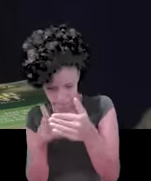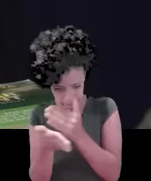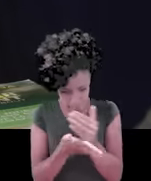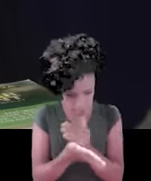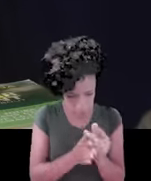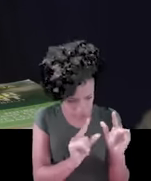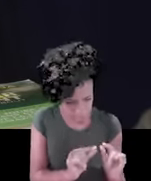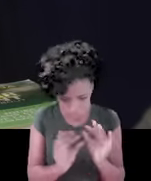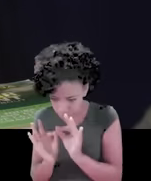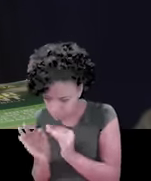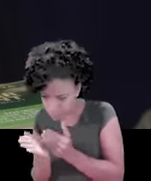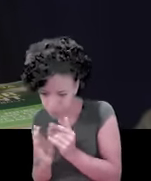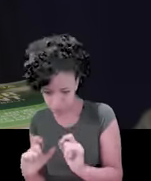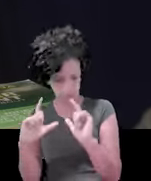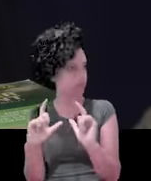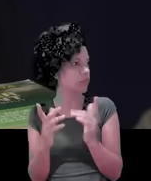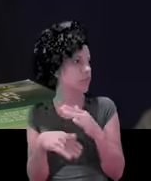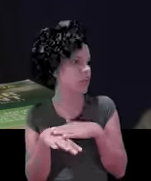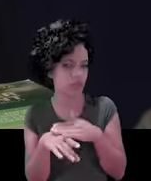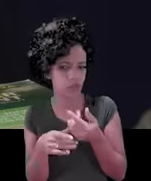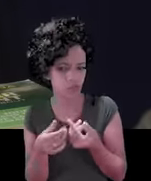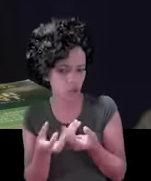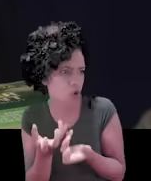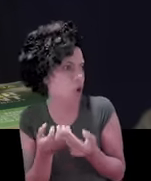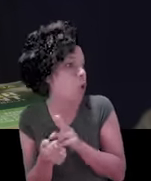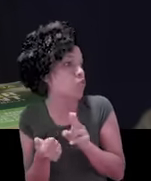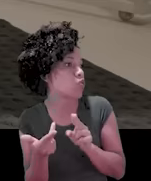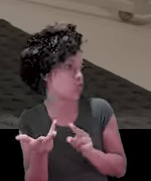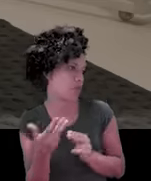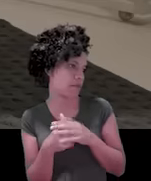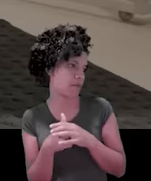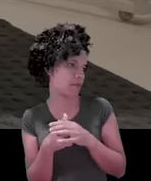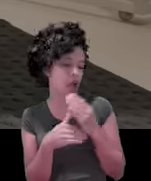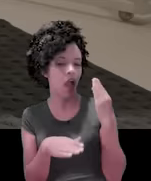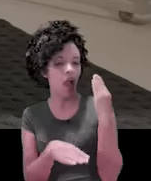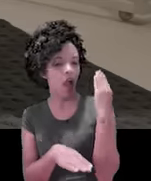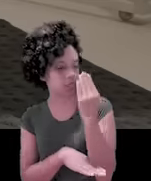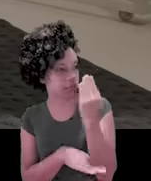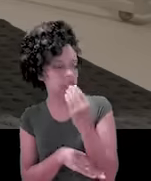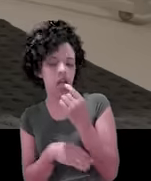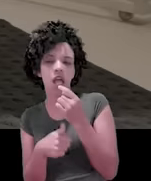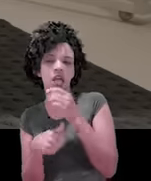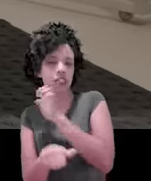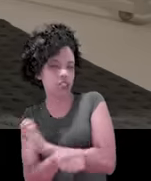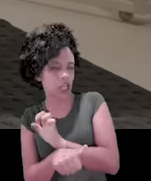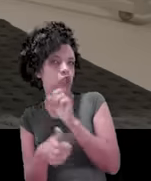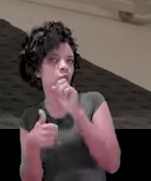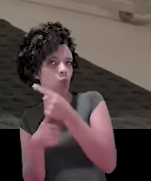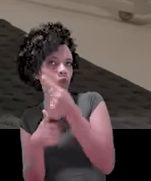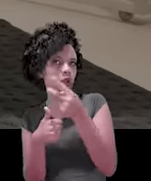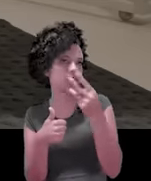separava os menorzinhos cara eu vou fazer a fogueira começar a nome para elas tinha As madeiras estágio 1 estado do estádio